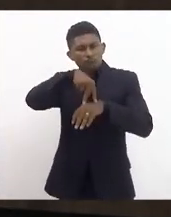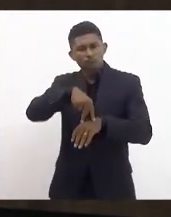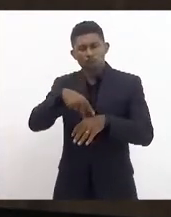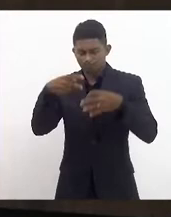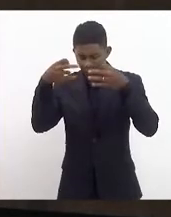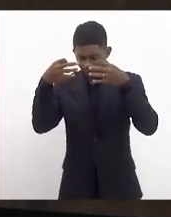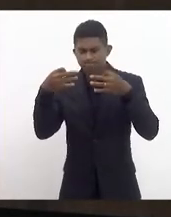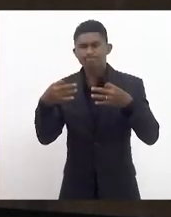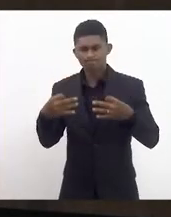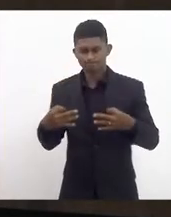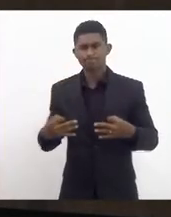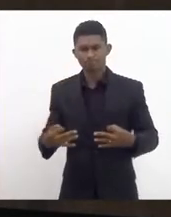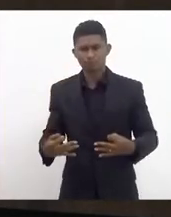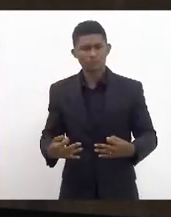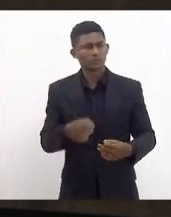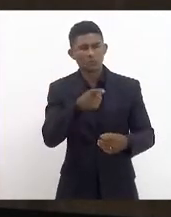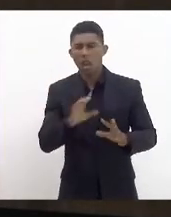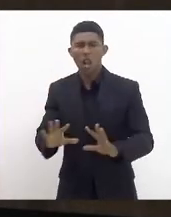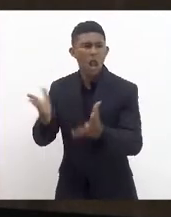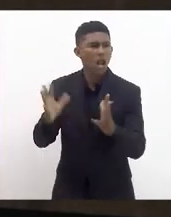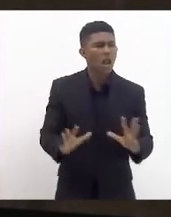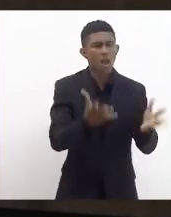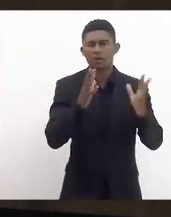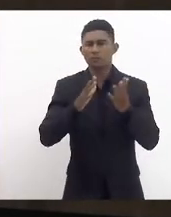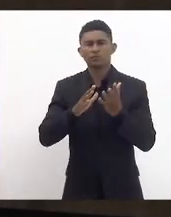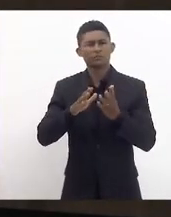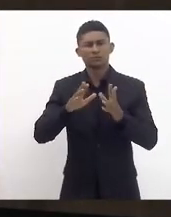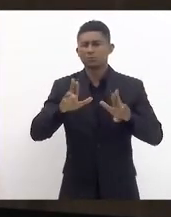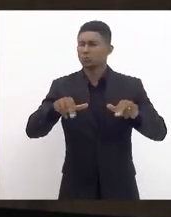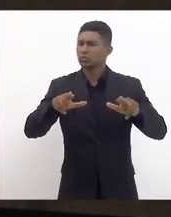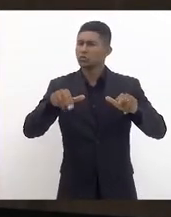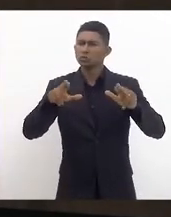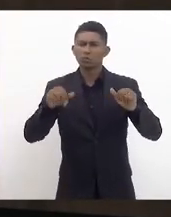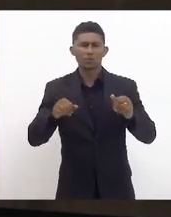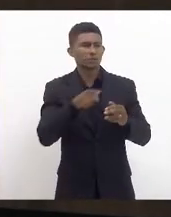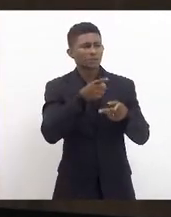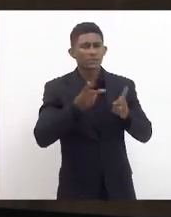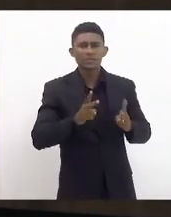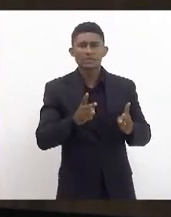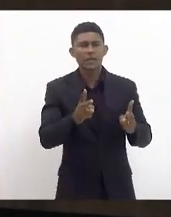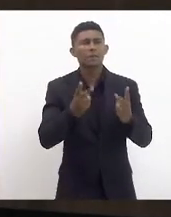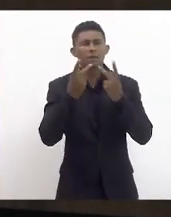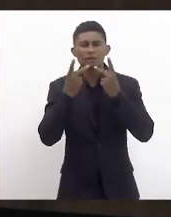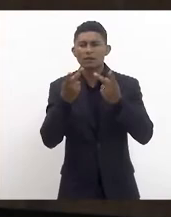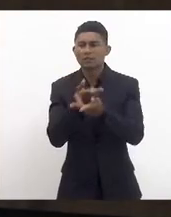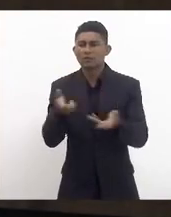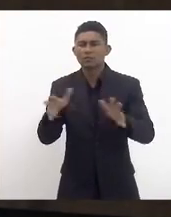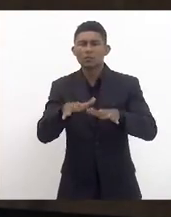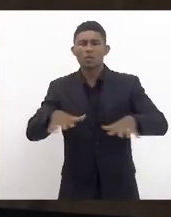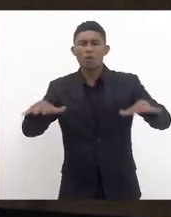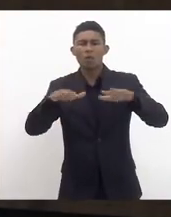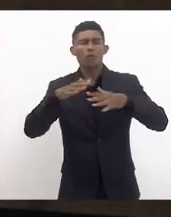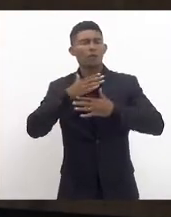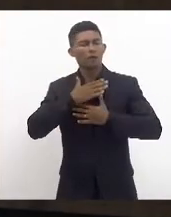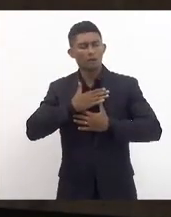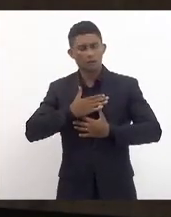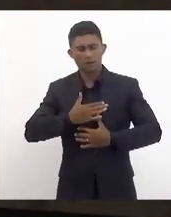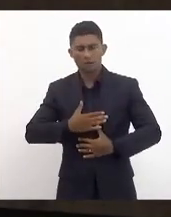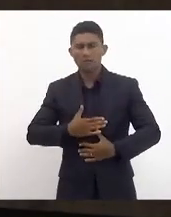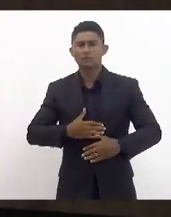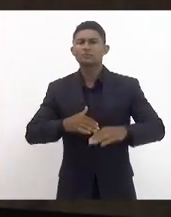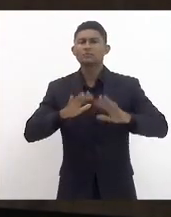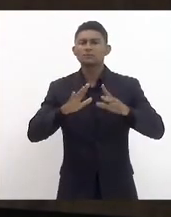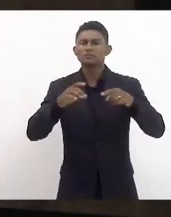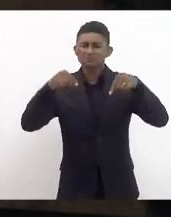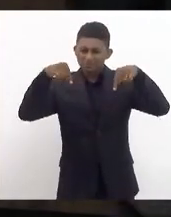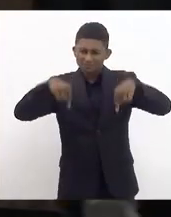cordata, não estimula isso, ao contrário, tenta botar uma água fria para o parlamento funcionar. E depois aqui não